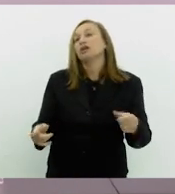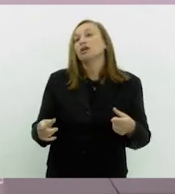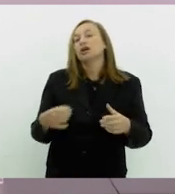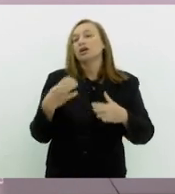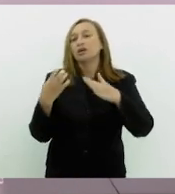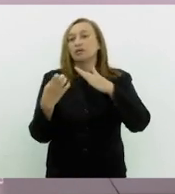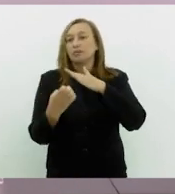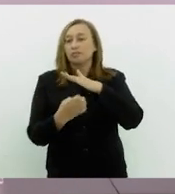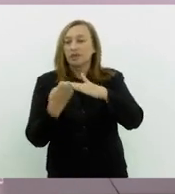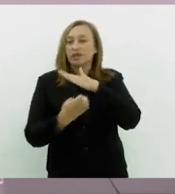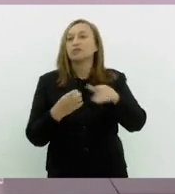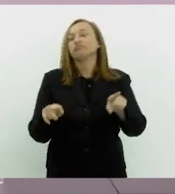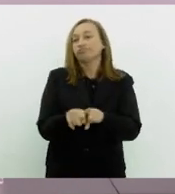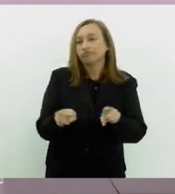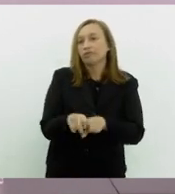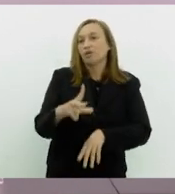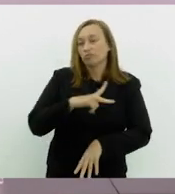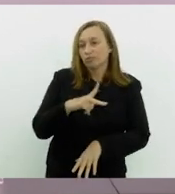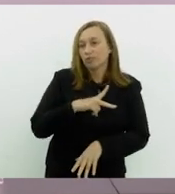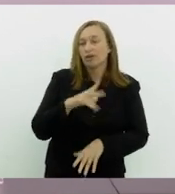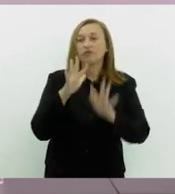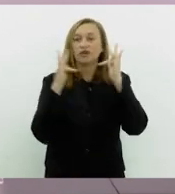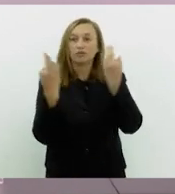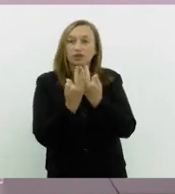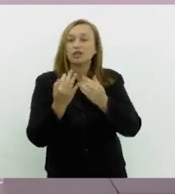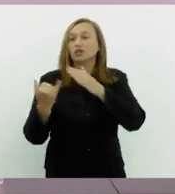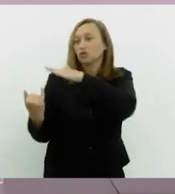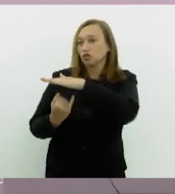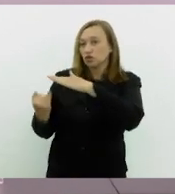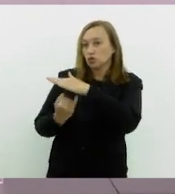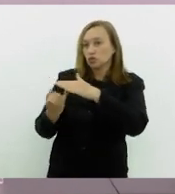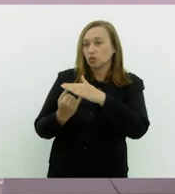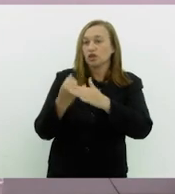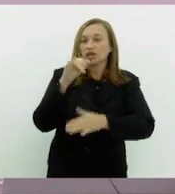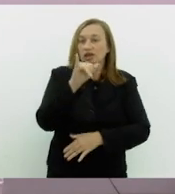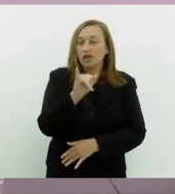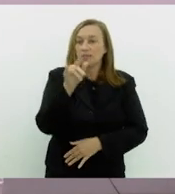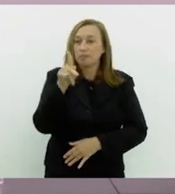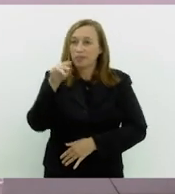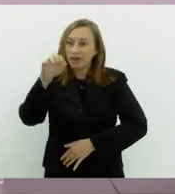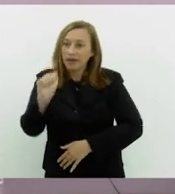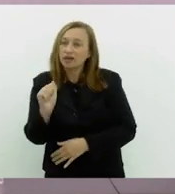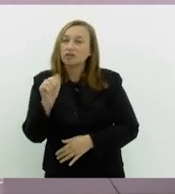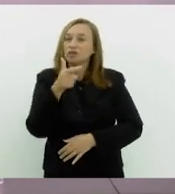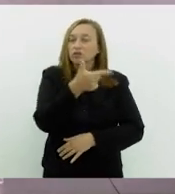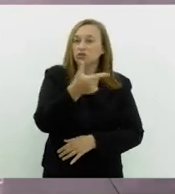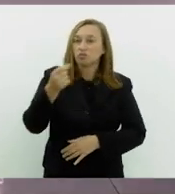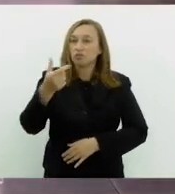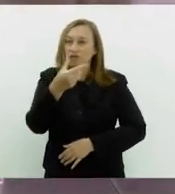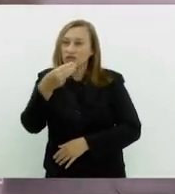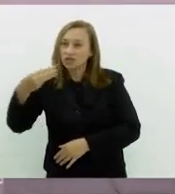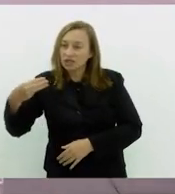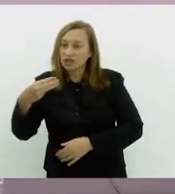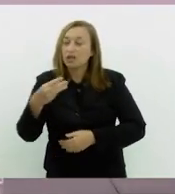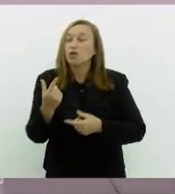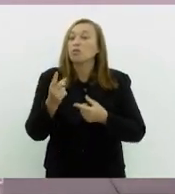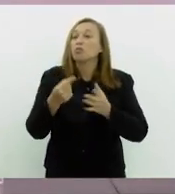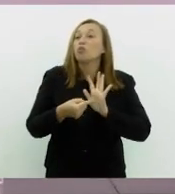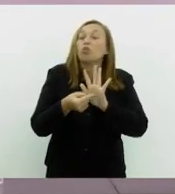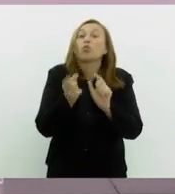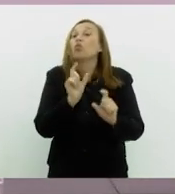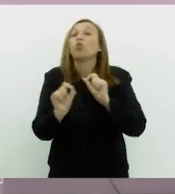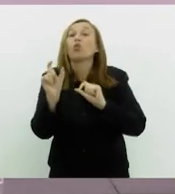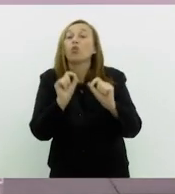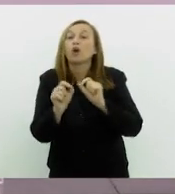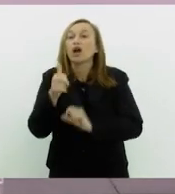estudo publicado pelo Instituto de Pesquisa Econômica Aplicada, o IPEA, em 2023, evidenciou que as